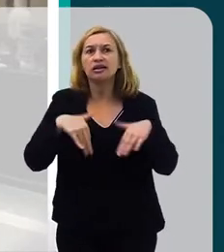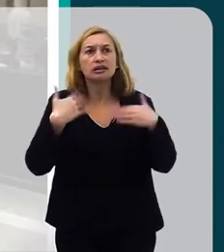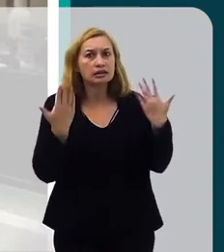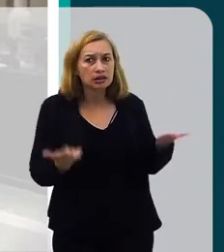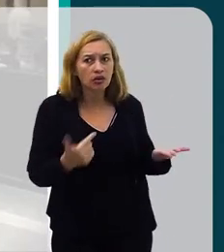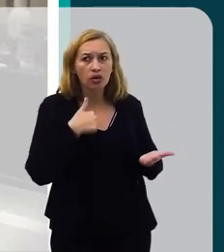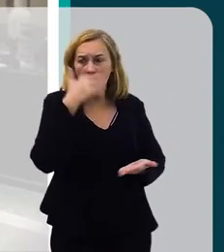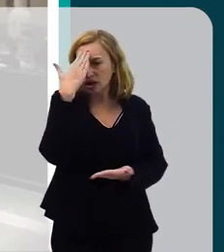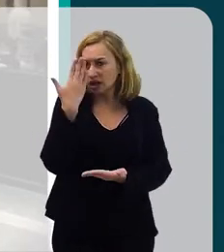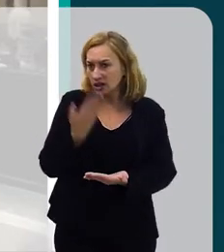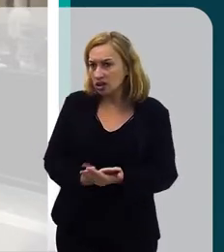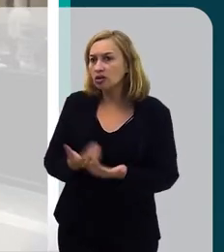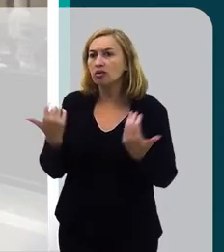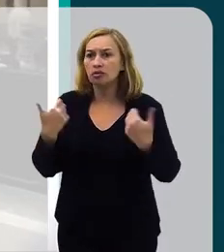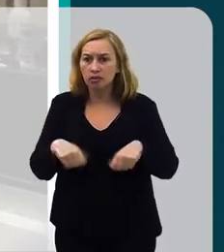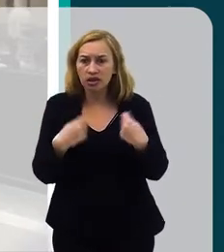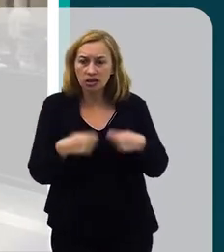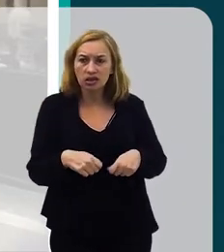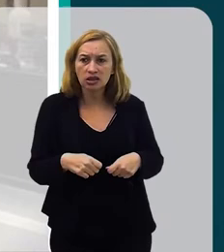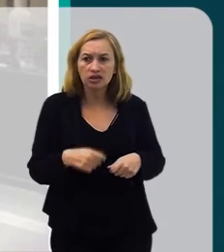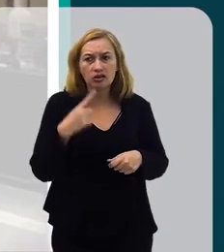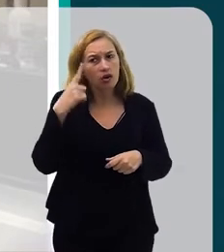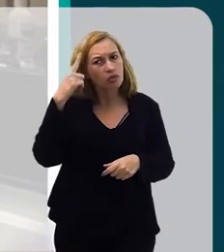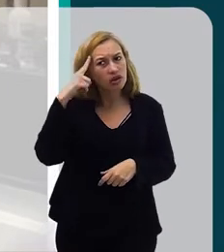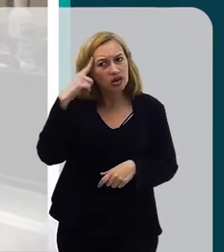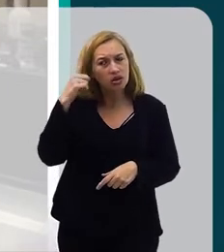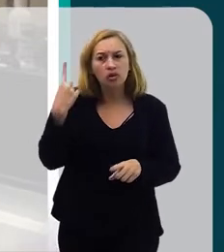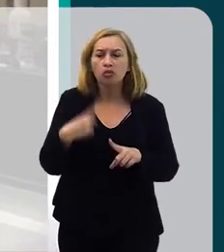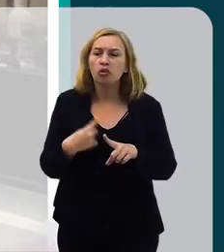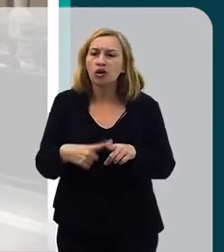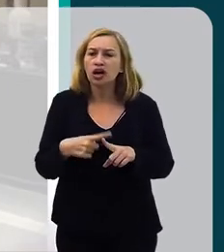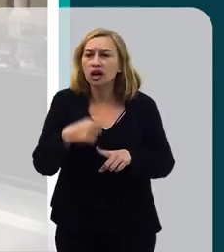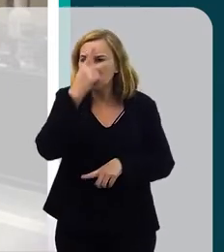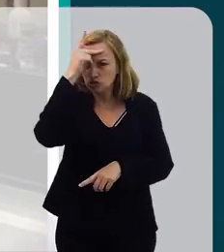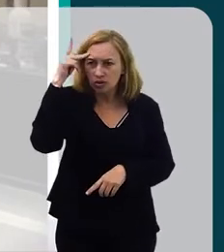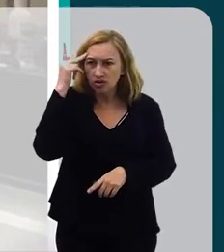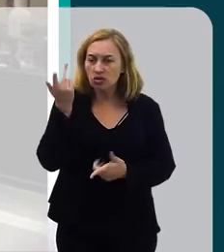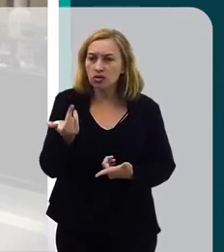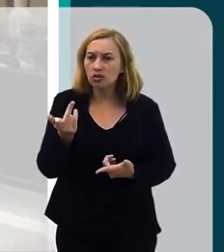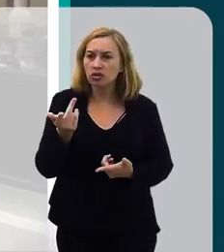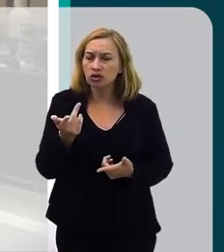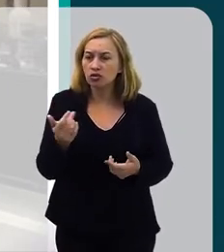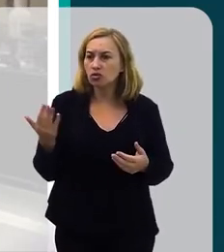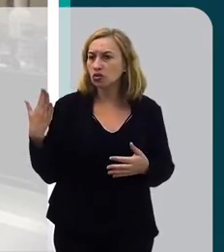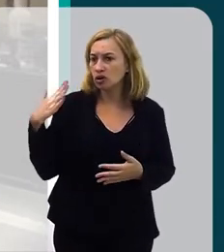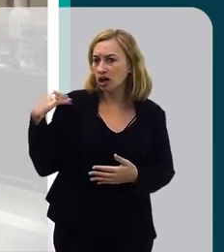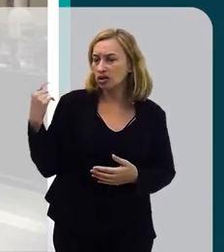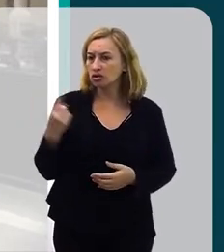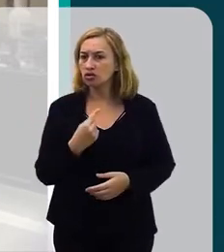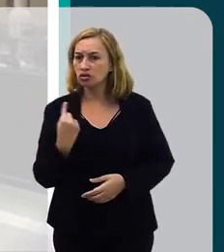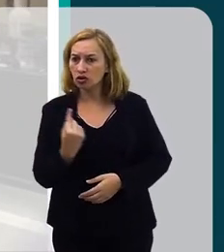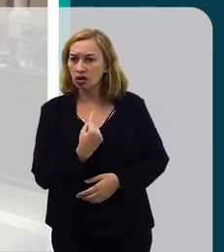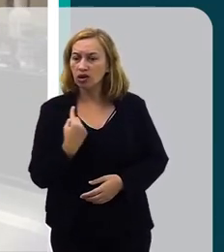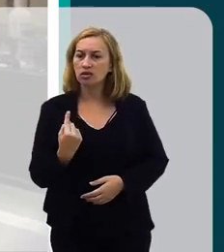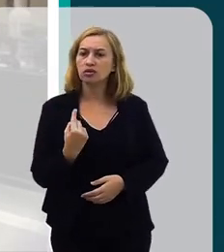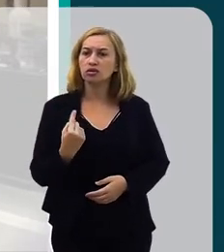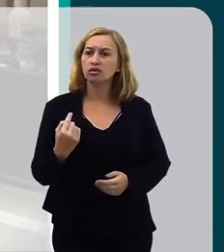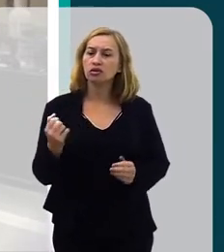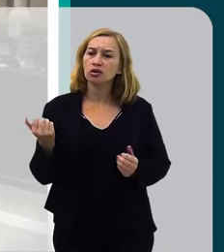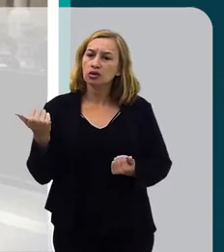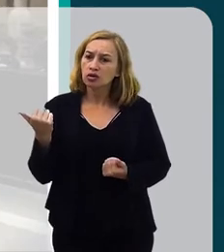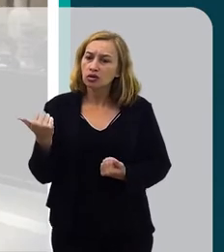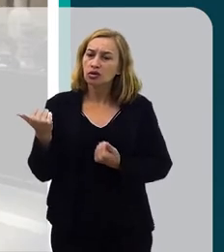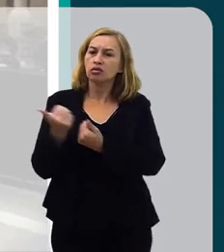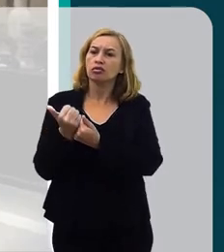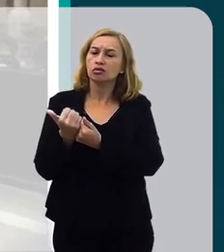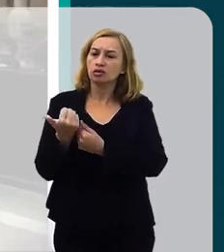lugares? Então, eu acredito que a gente precisa fazer essas reflexões, porque as pessoas que estão ao nosso lado, né,